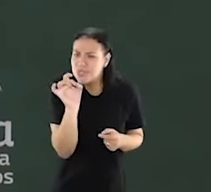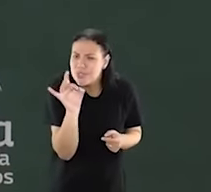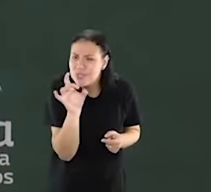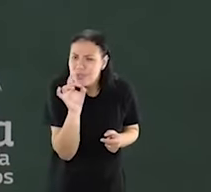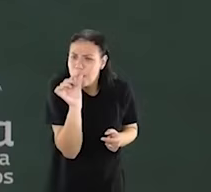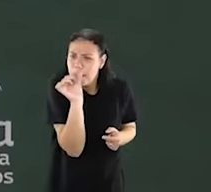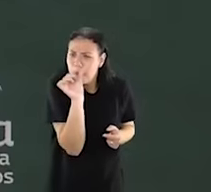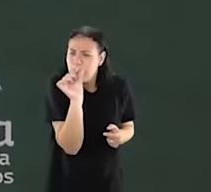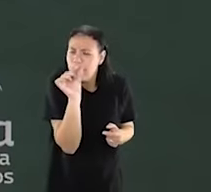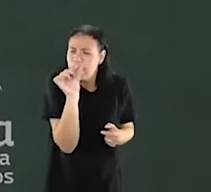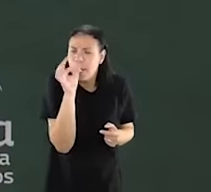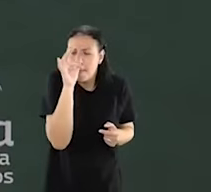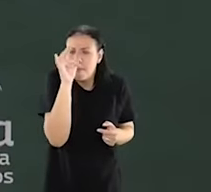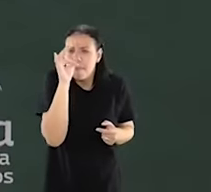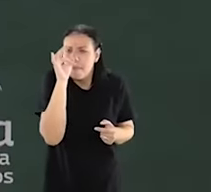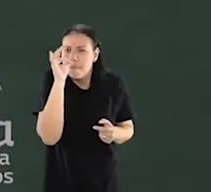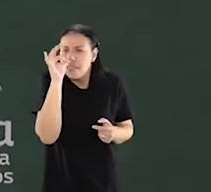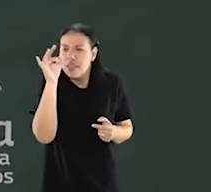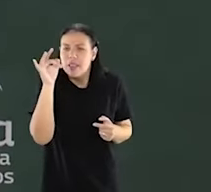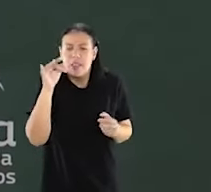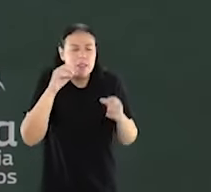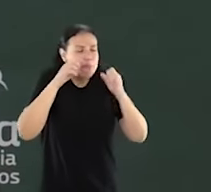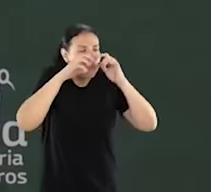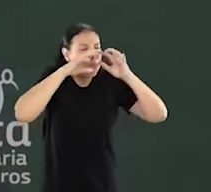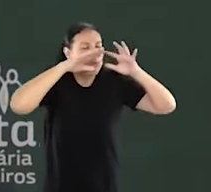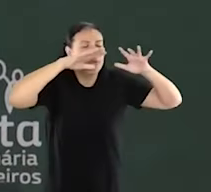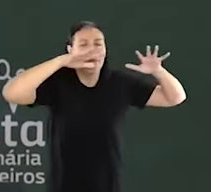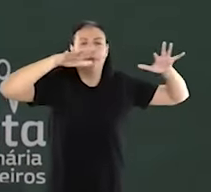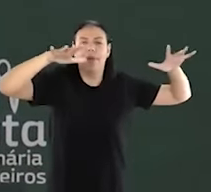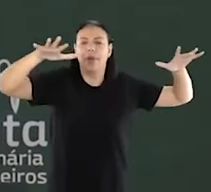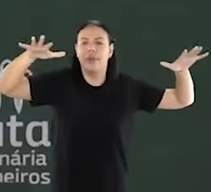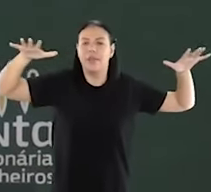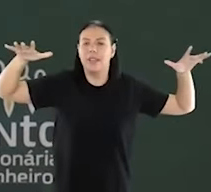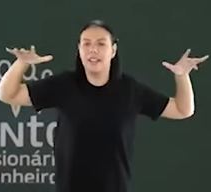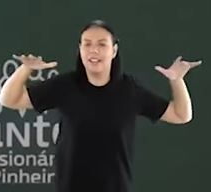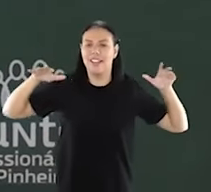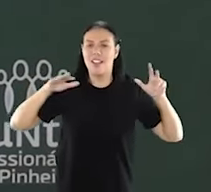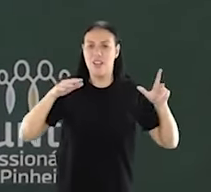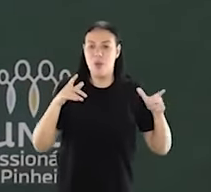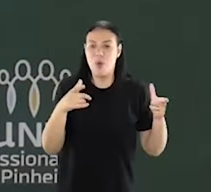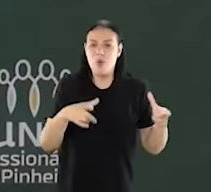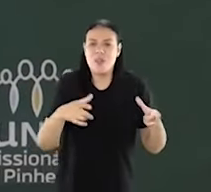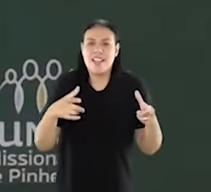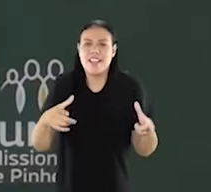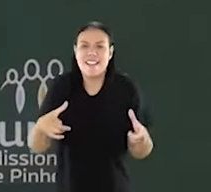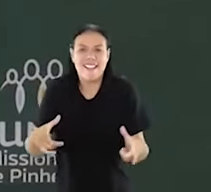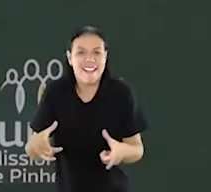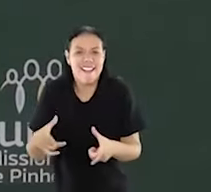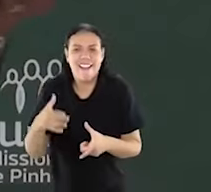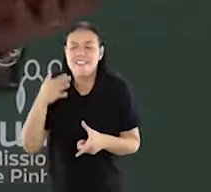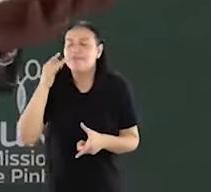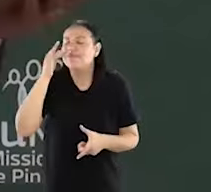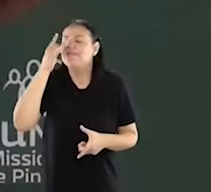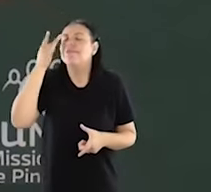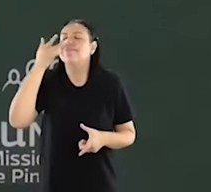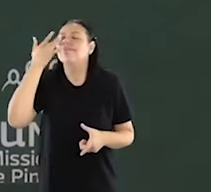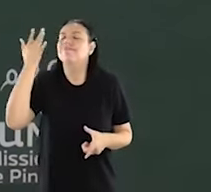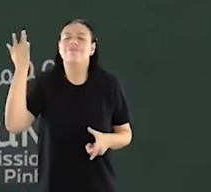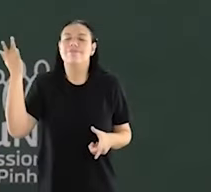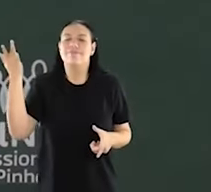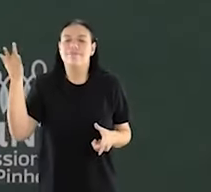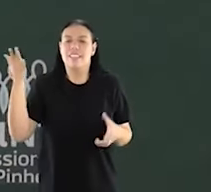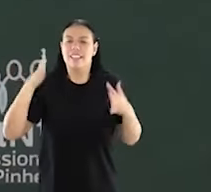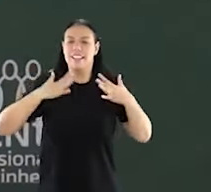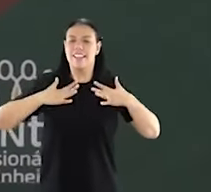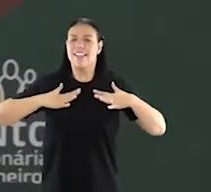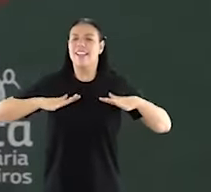já torna o ambiente agradável. Já traz um aroma suave,